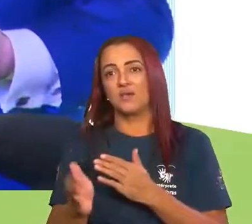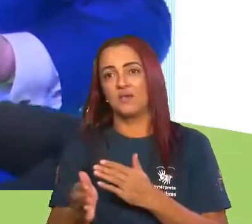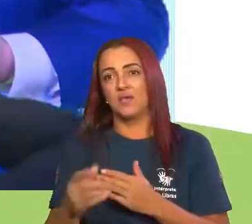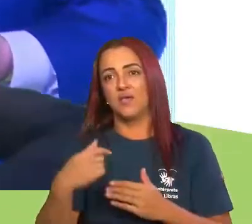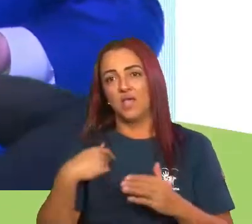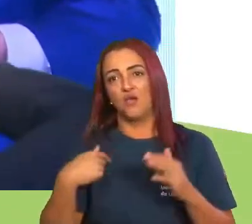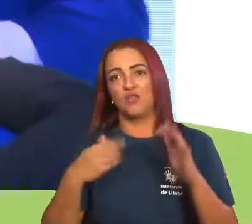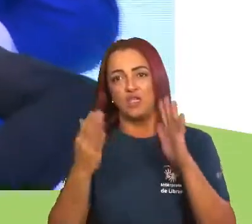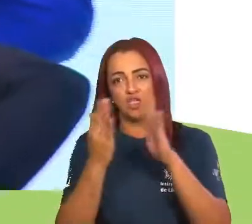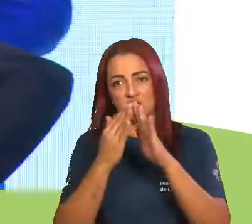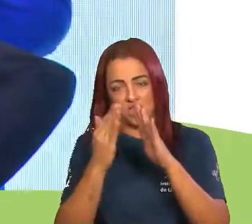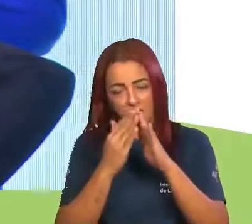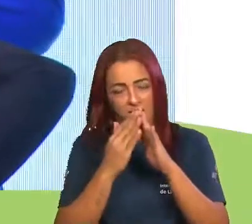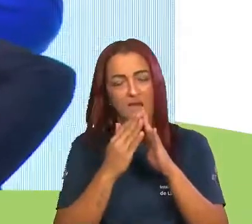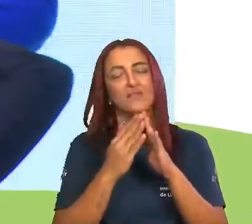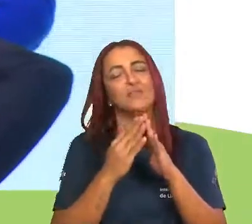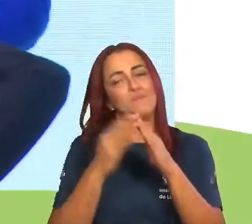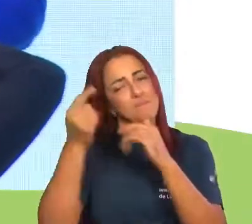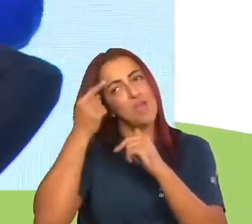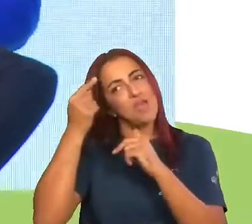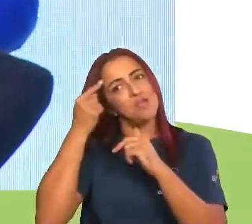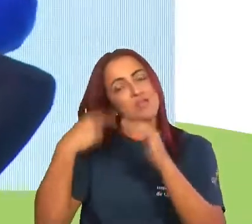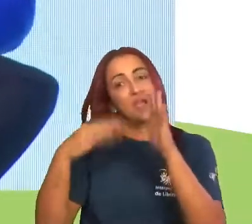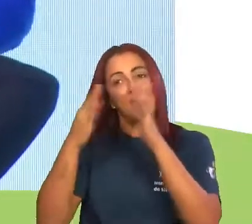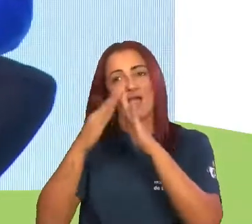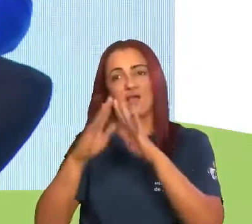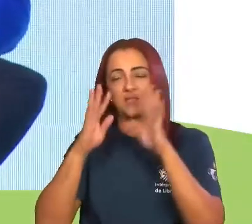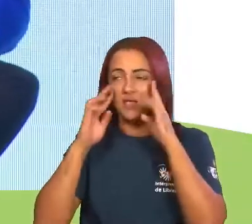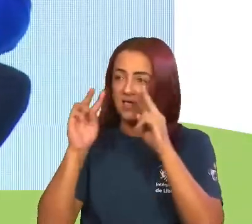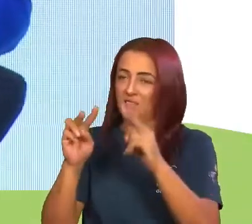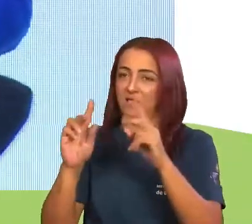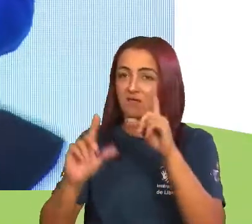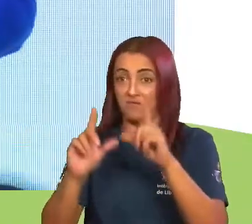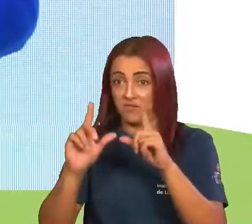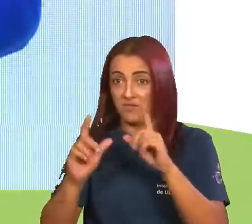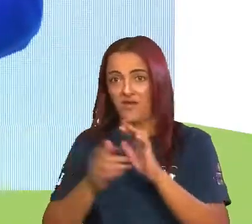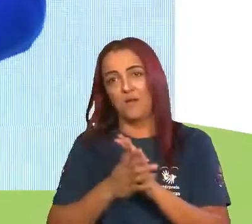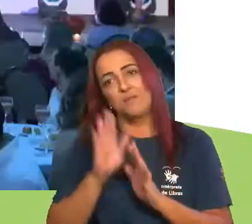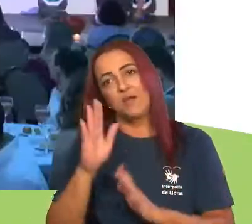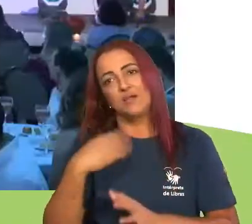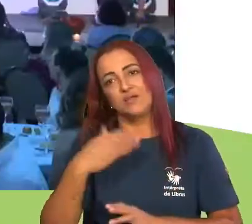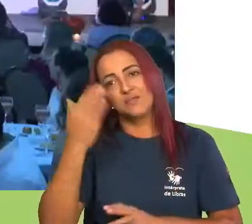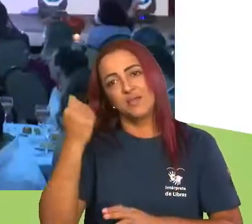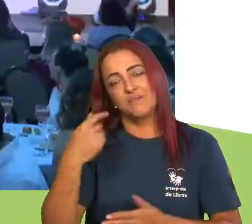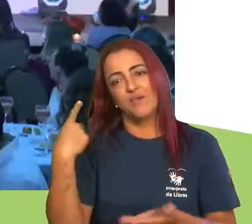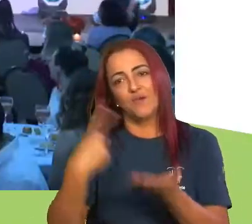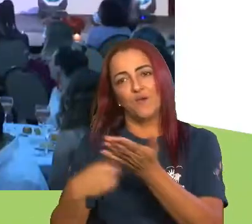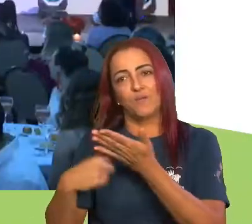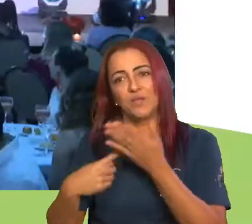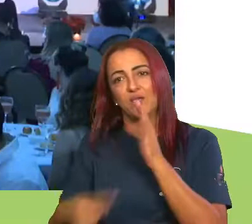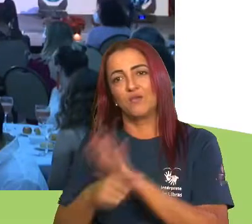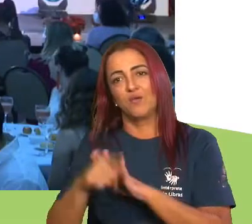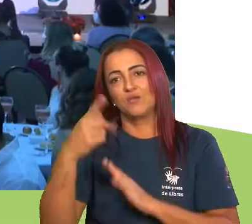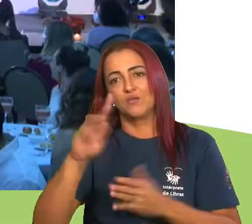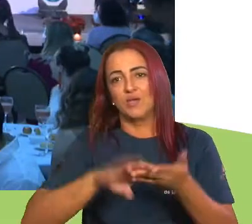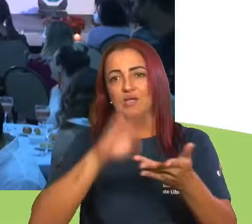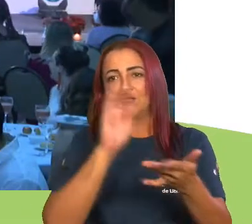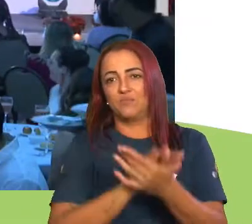casa, ele achando que eu estava em casa assistindo ele, eu ali no fundo, mal sabia ele, tudo combinado com a sua esposa.